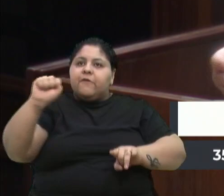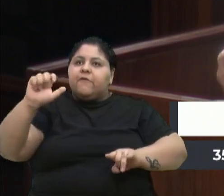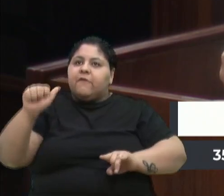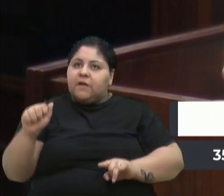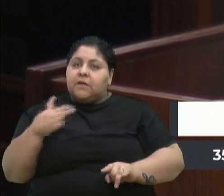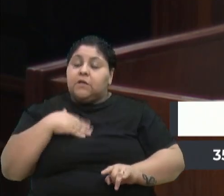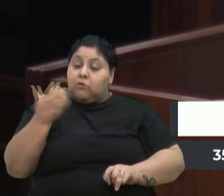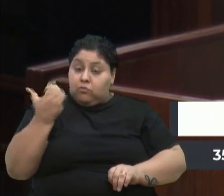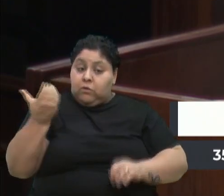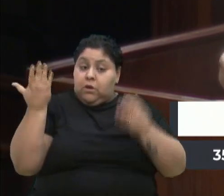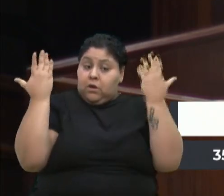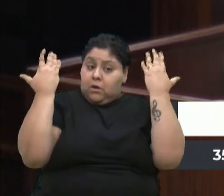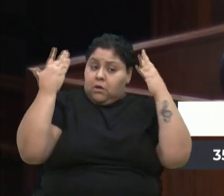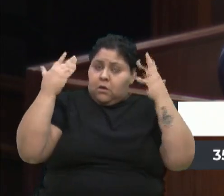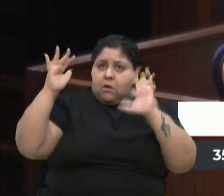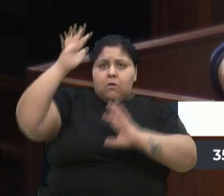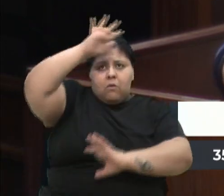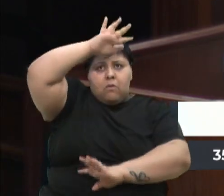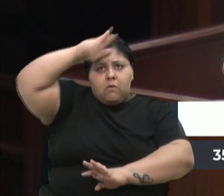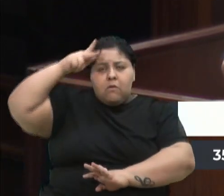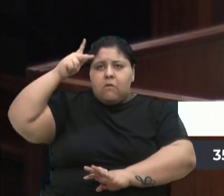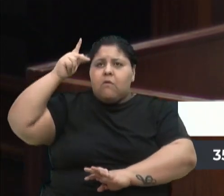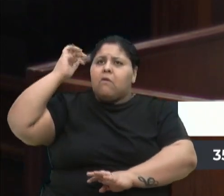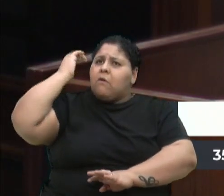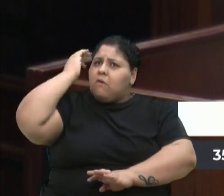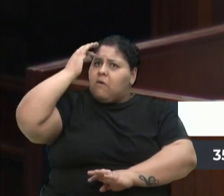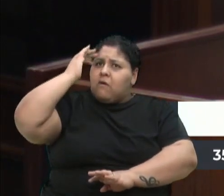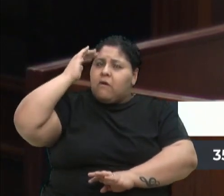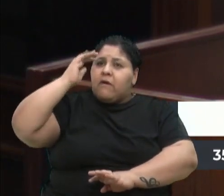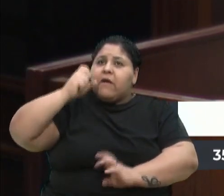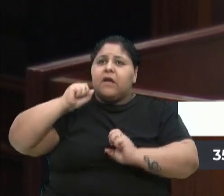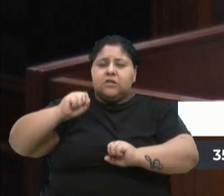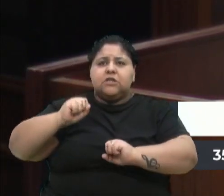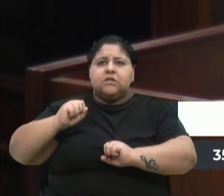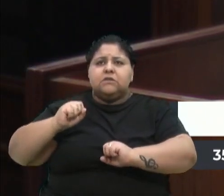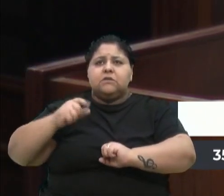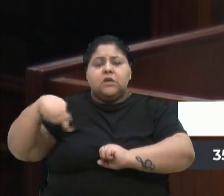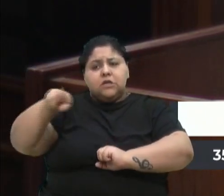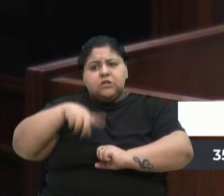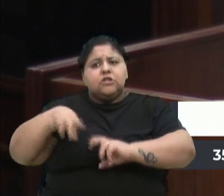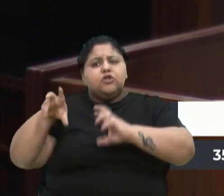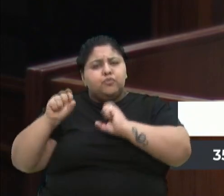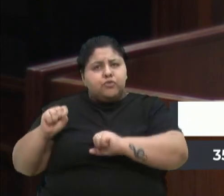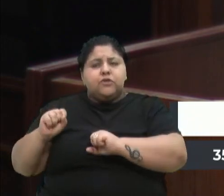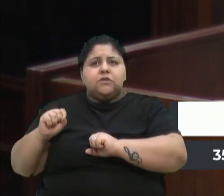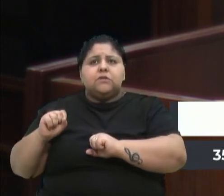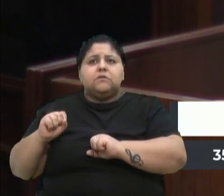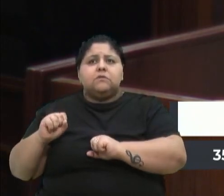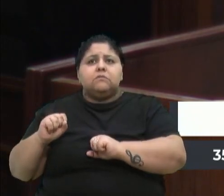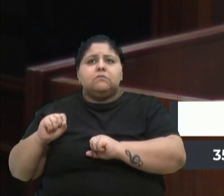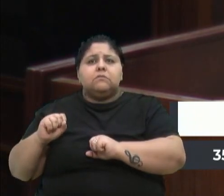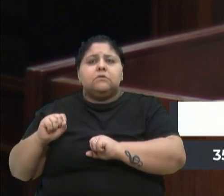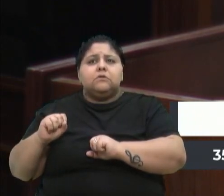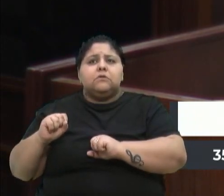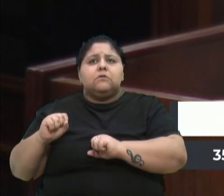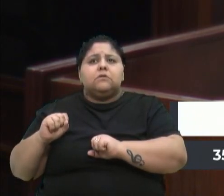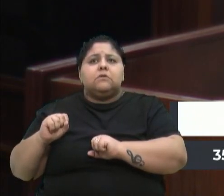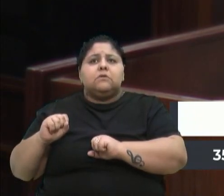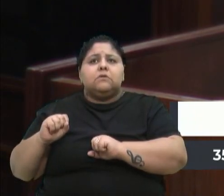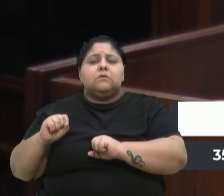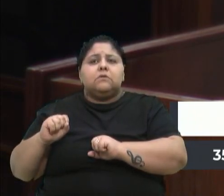prefeito Adiló, eu vi um debate aqui na Câmara, a gente podia surrupiar o dinheiro, que ainda bem que o prefeito Adiló, o que ele